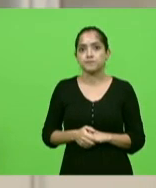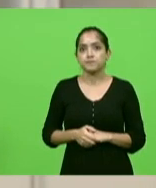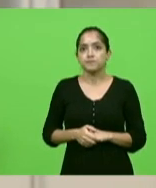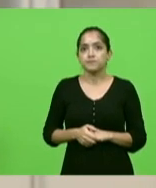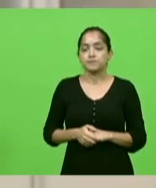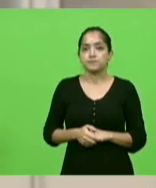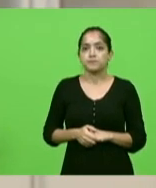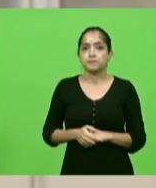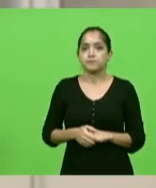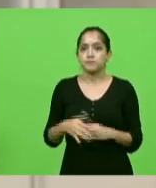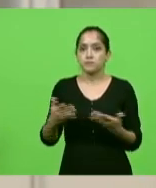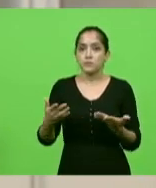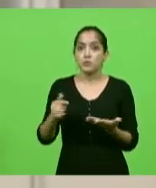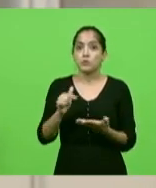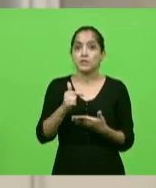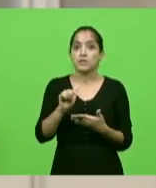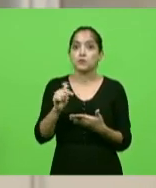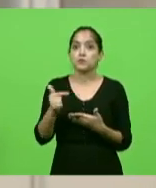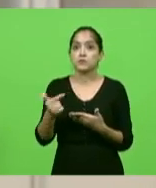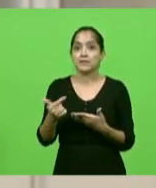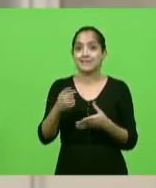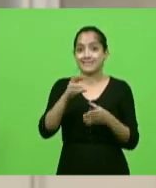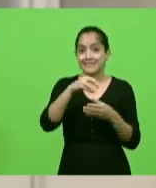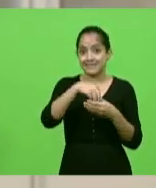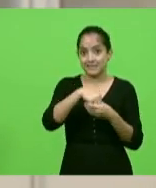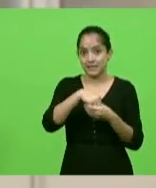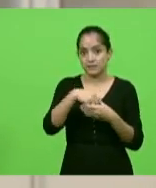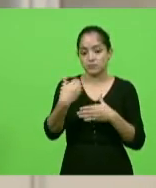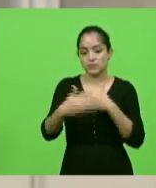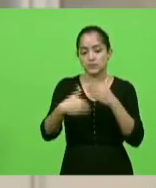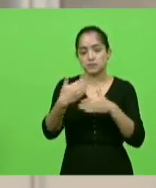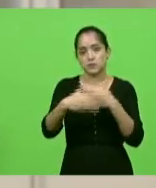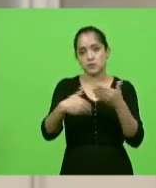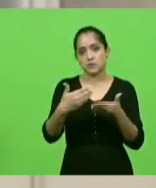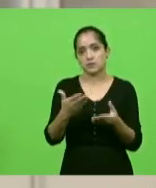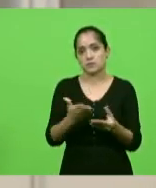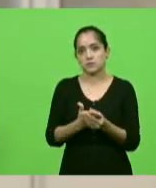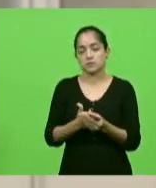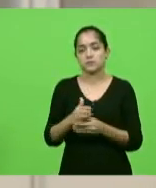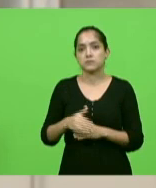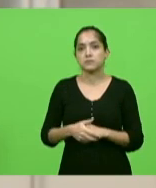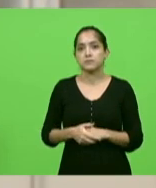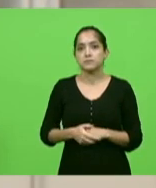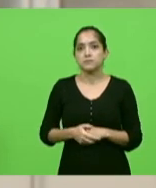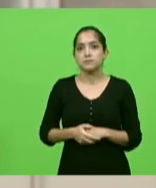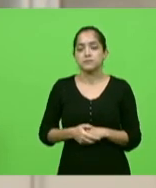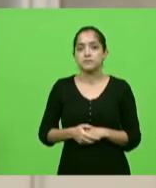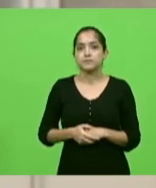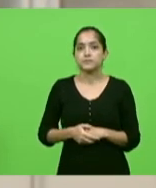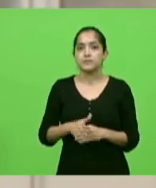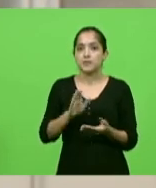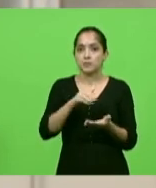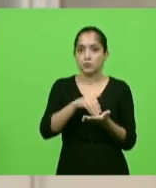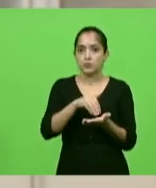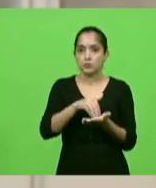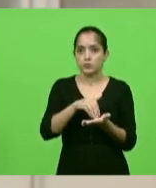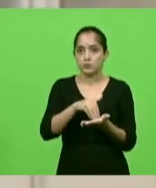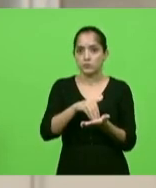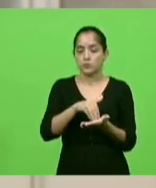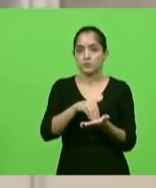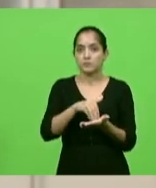né O que não haverá a gente deste desse processo é a e por